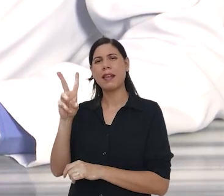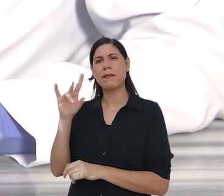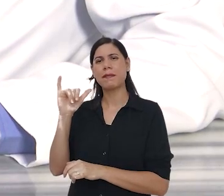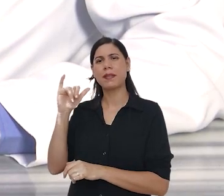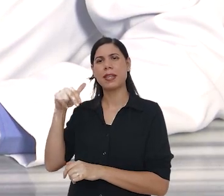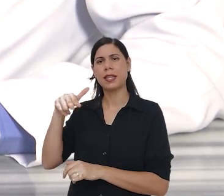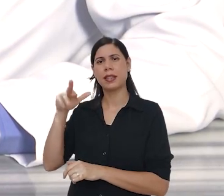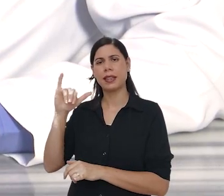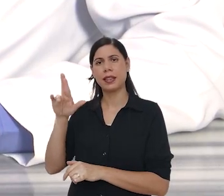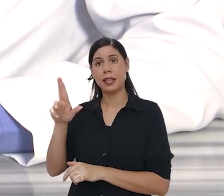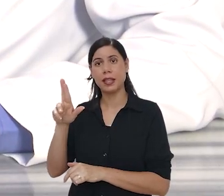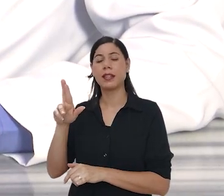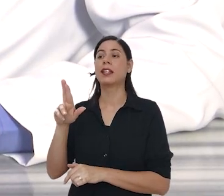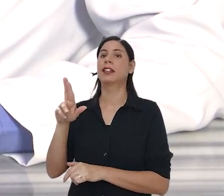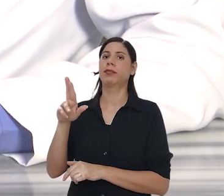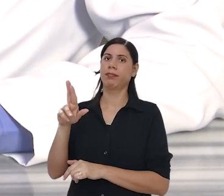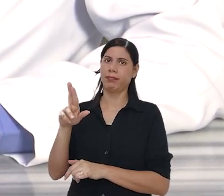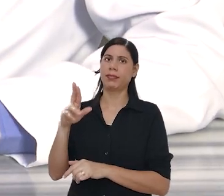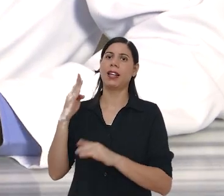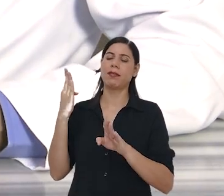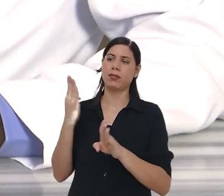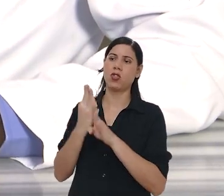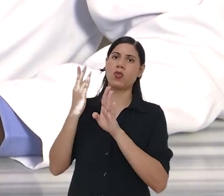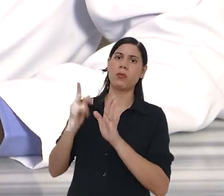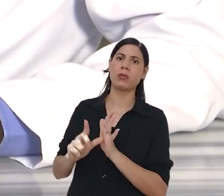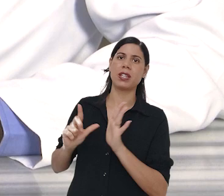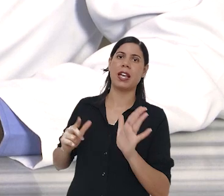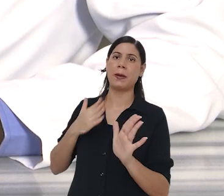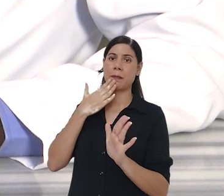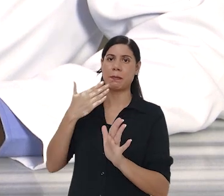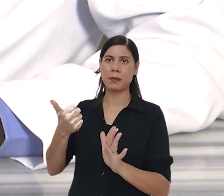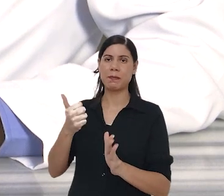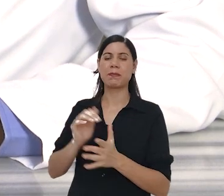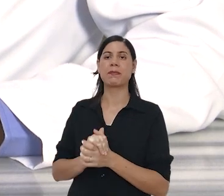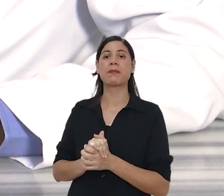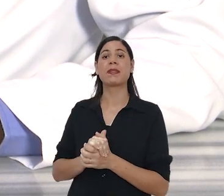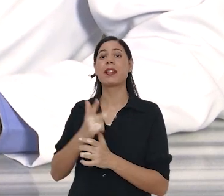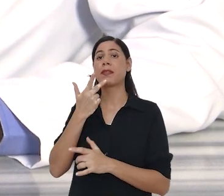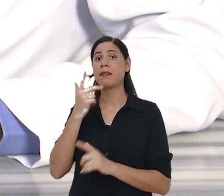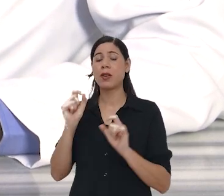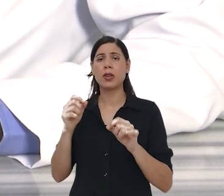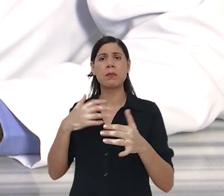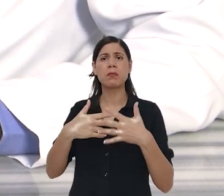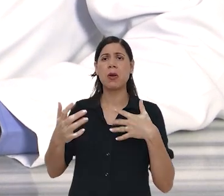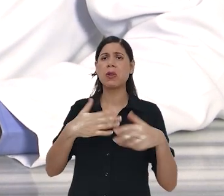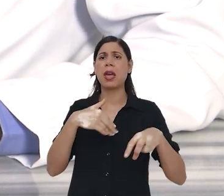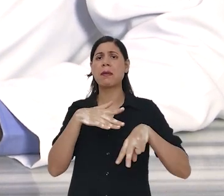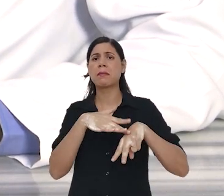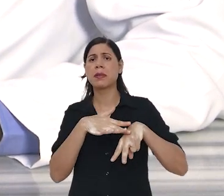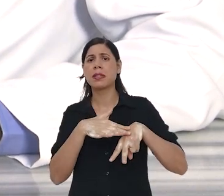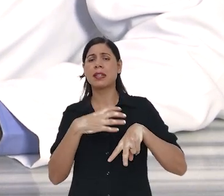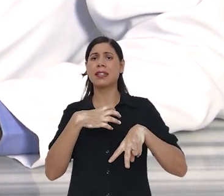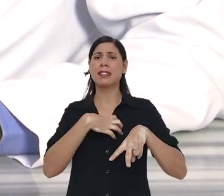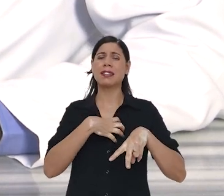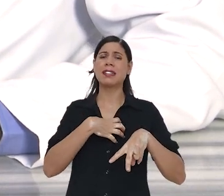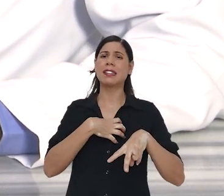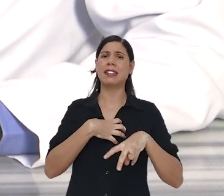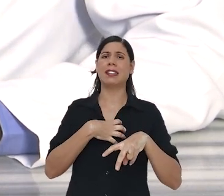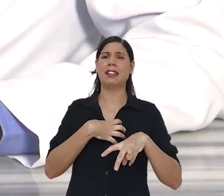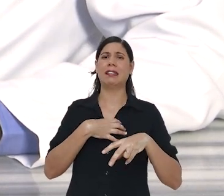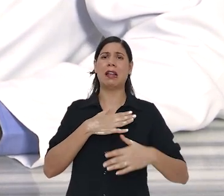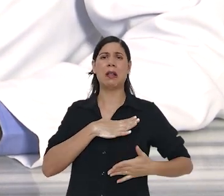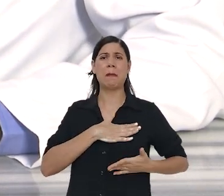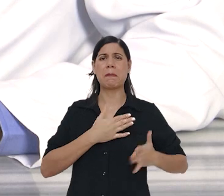muda o câncer, o prognóstico ruim do câncer, é o diagnóstico precoce. Então, a gente sempre coloca, qualquer paciente, qualquer pessoa que sinta algum nódulo